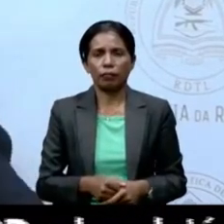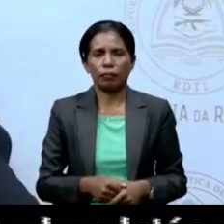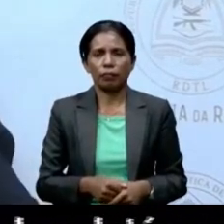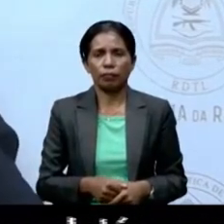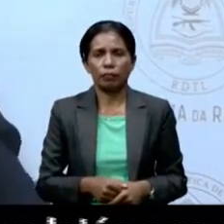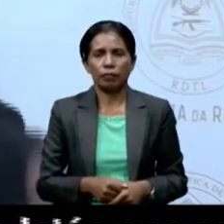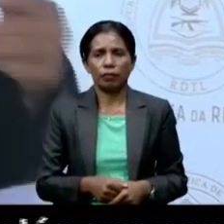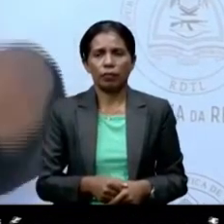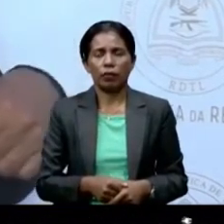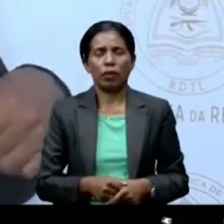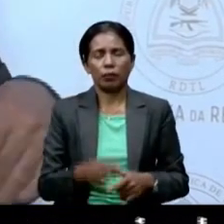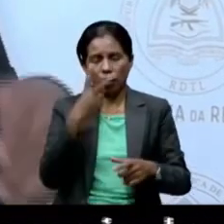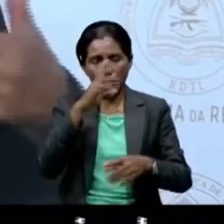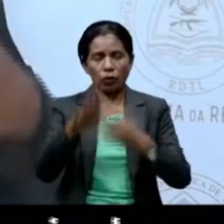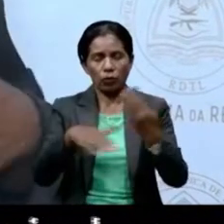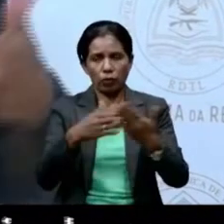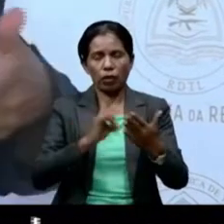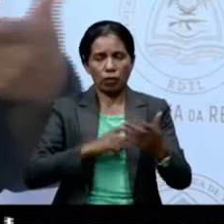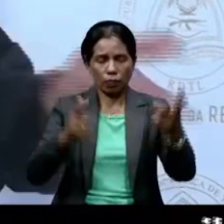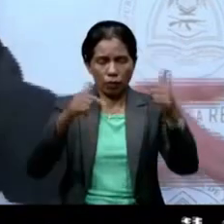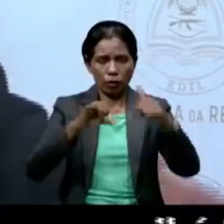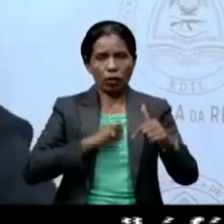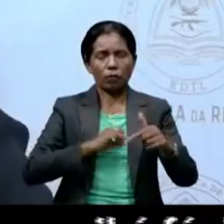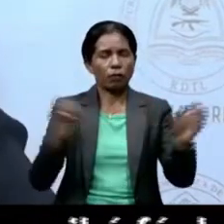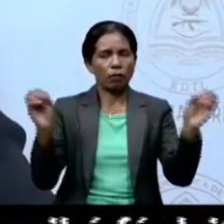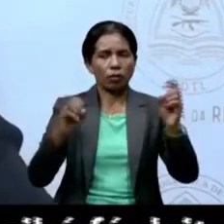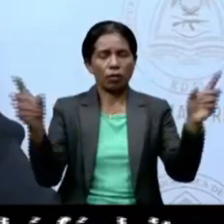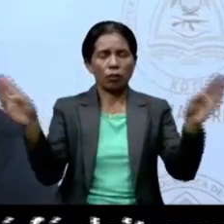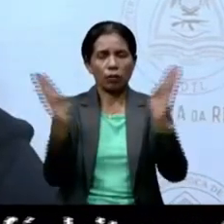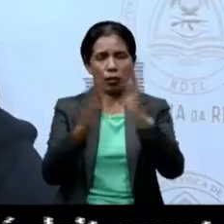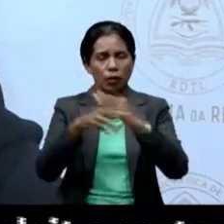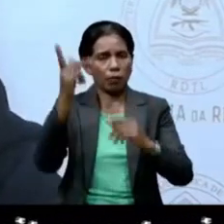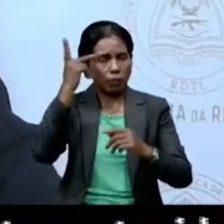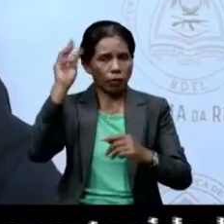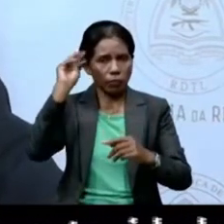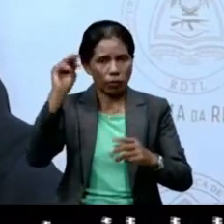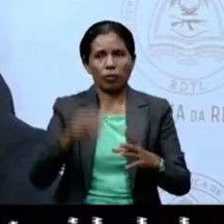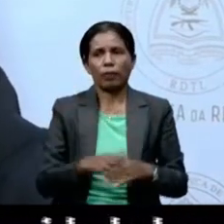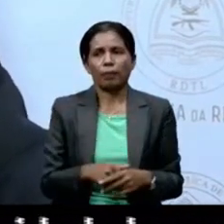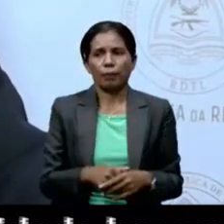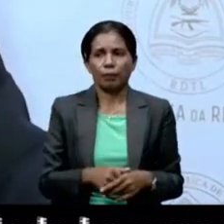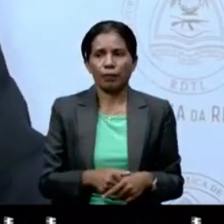a tu corrige o senhor Ruto, mas vai nem aula aos mais, a tu sai primeiro-ministro.